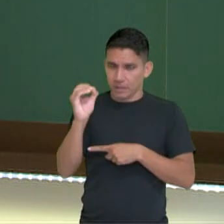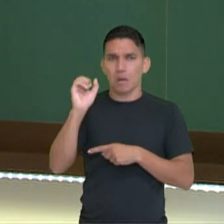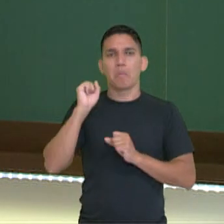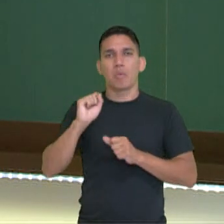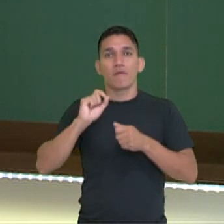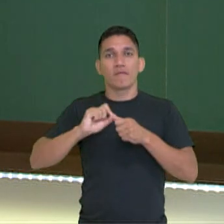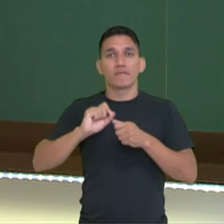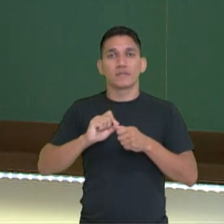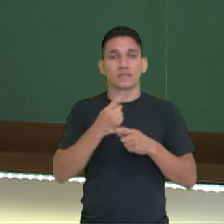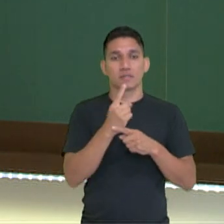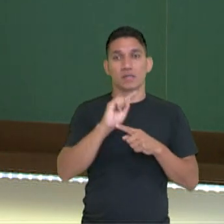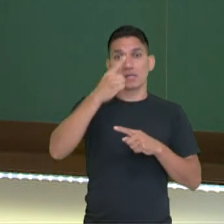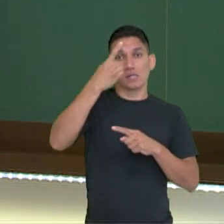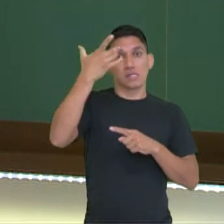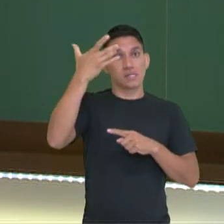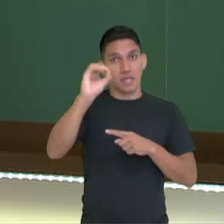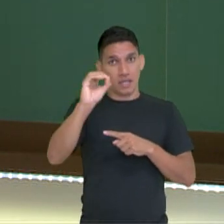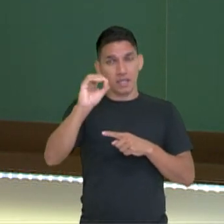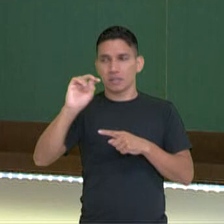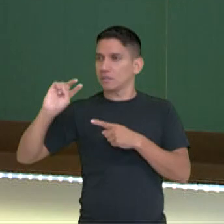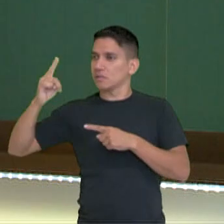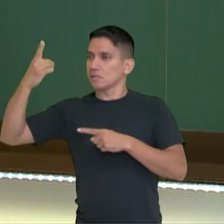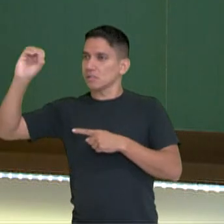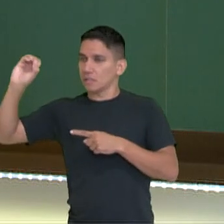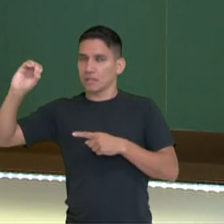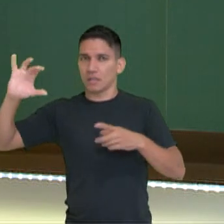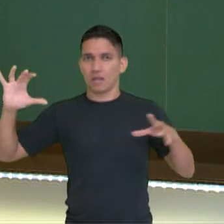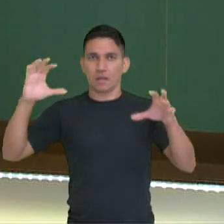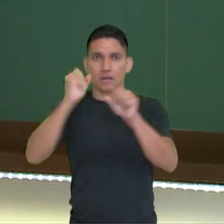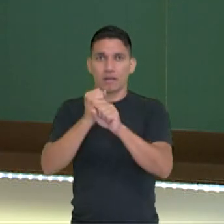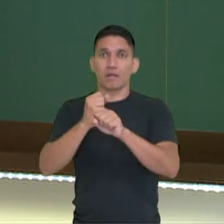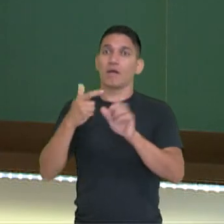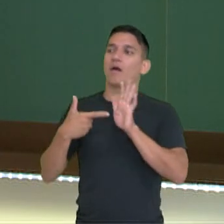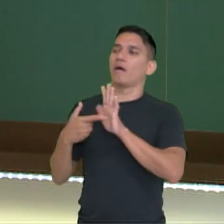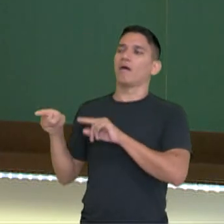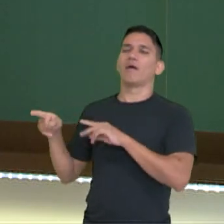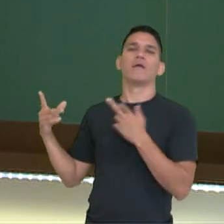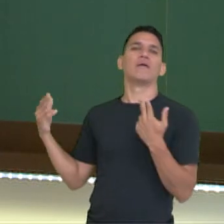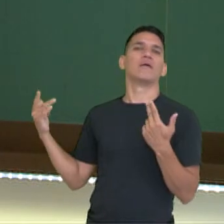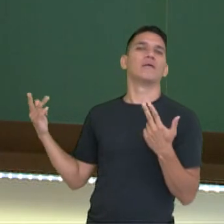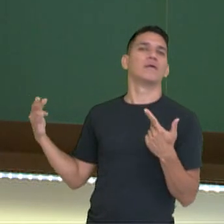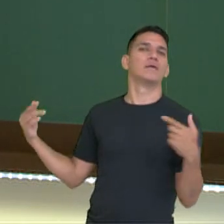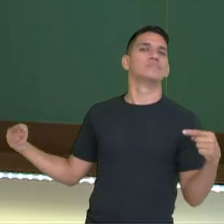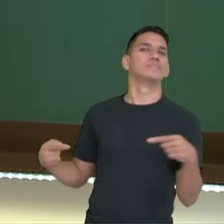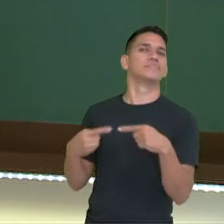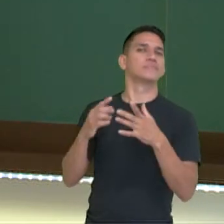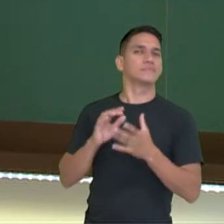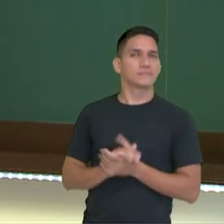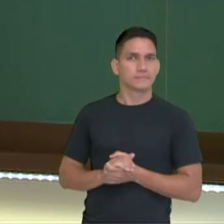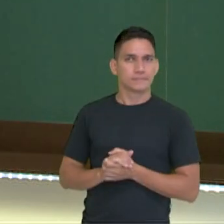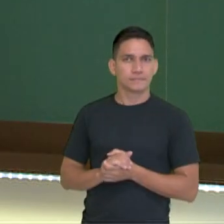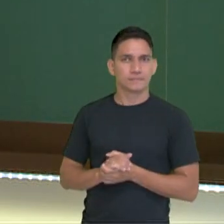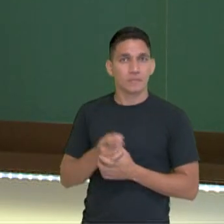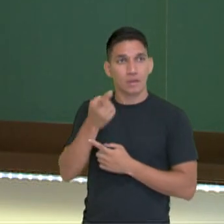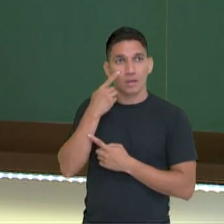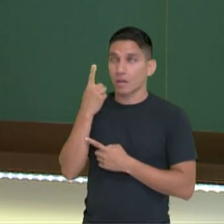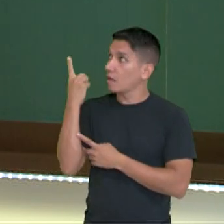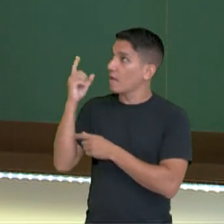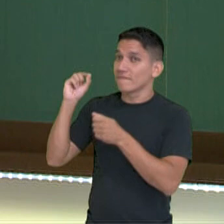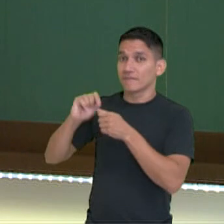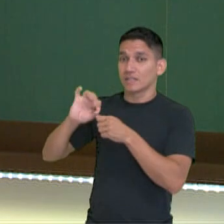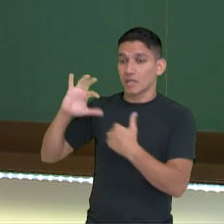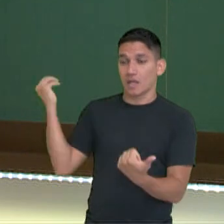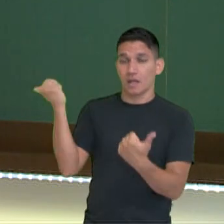10 vezes essa base elevada a 10. Então, eu já tenho o valor dessa base elevada a 10. E fazemos a aplicação